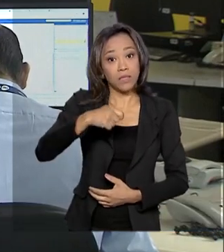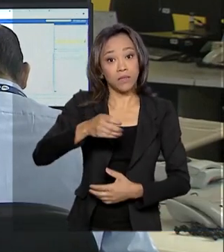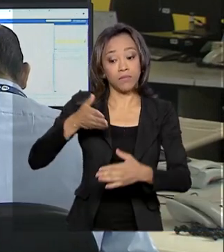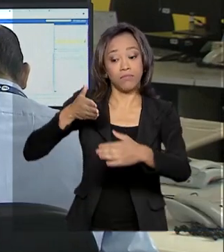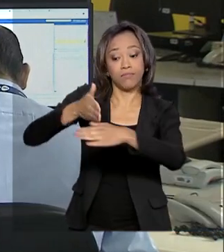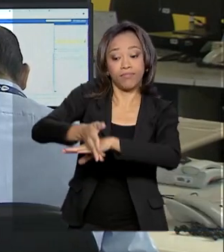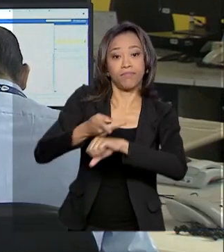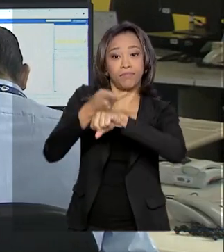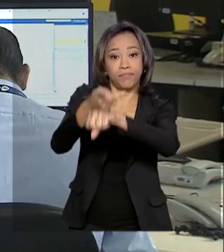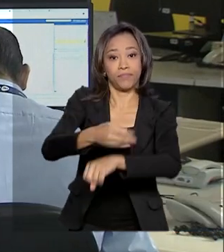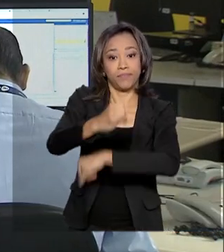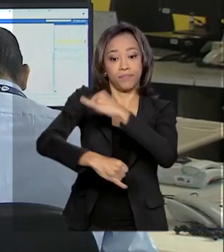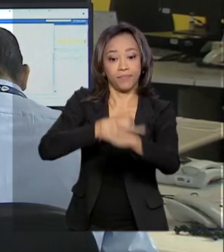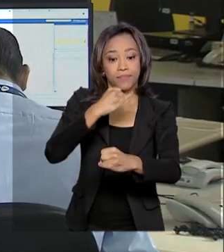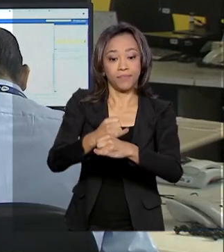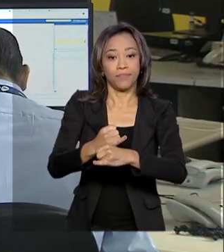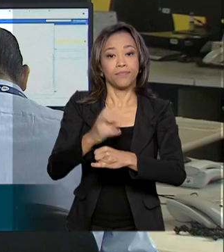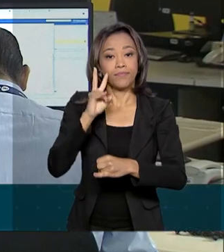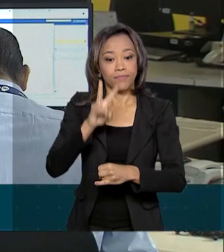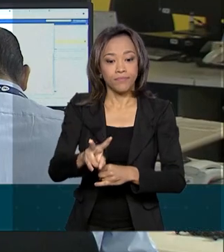do programa,